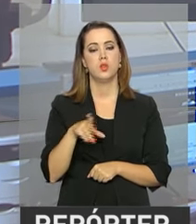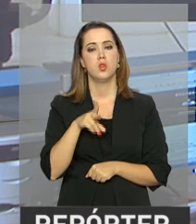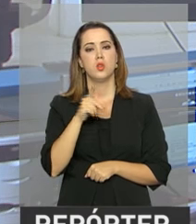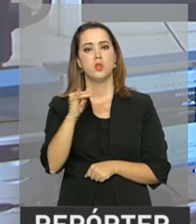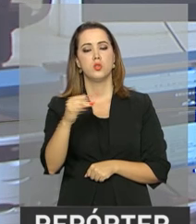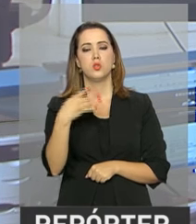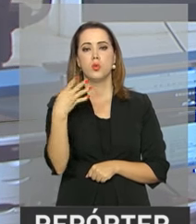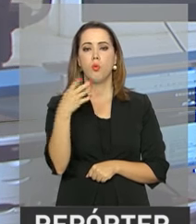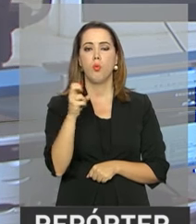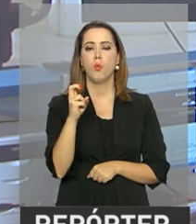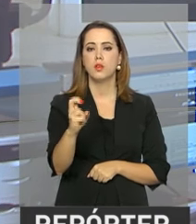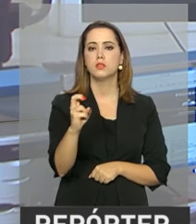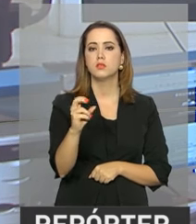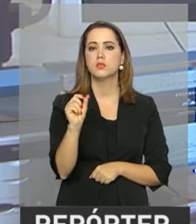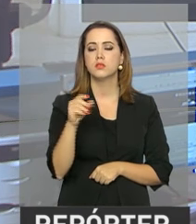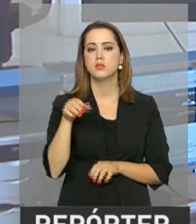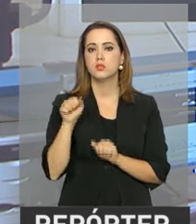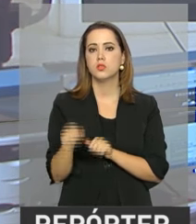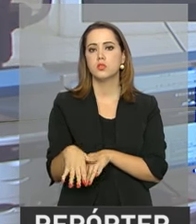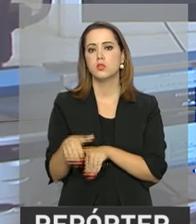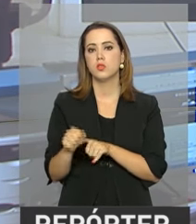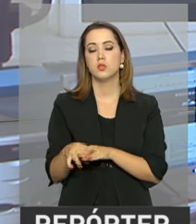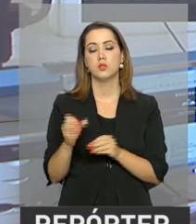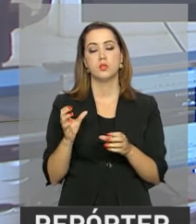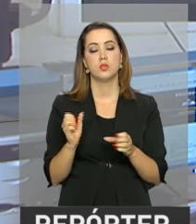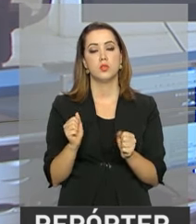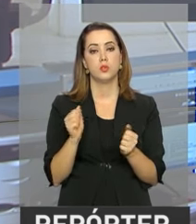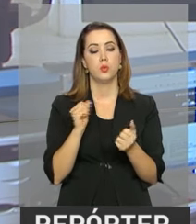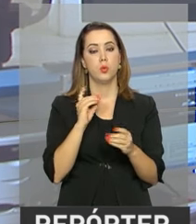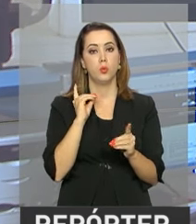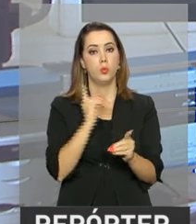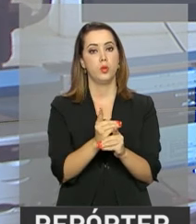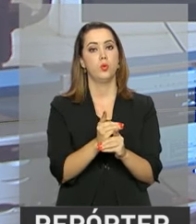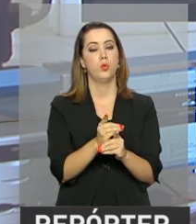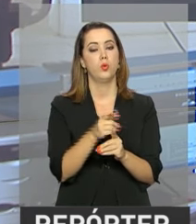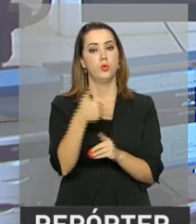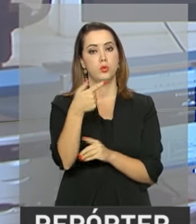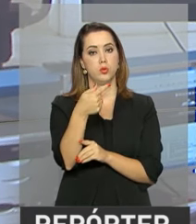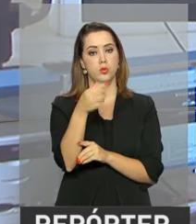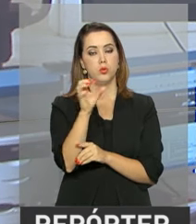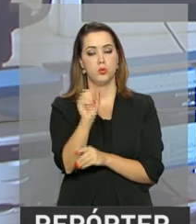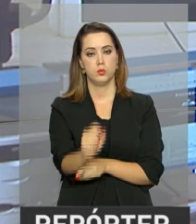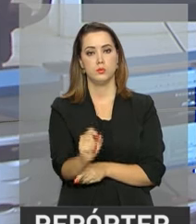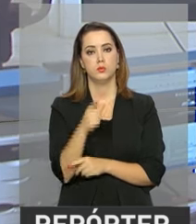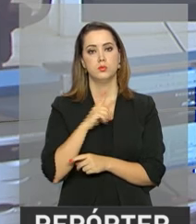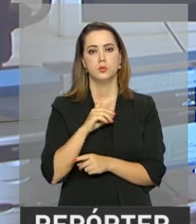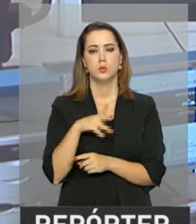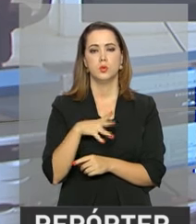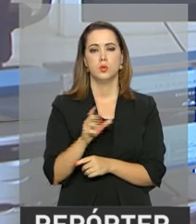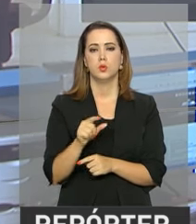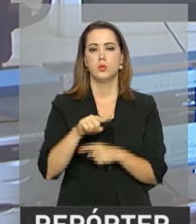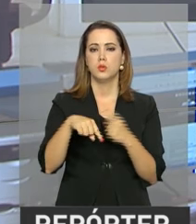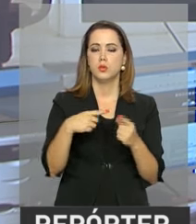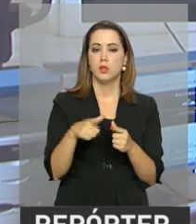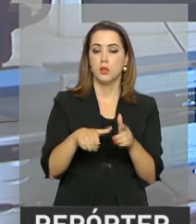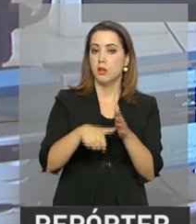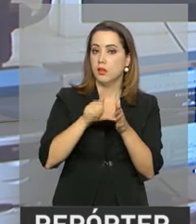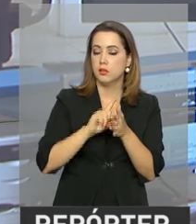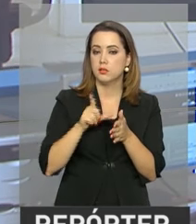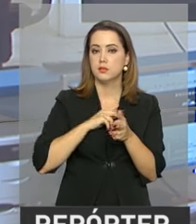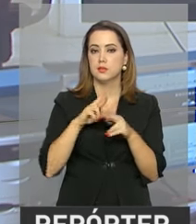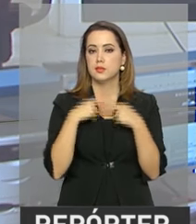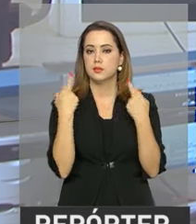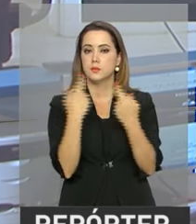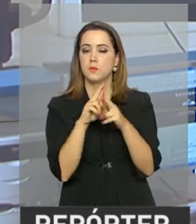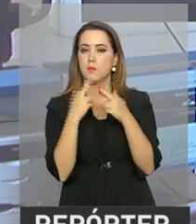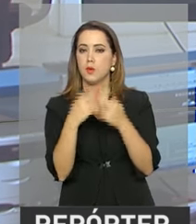4 e 5 de setembro do encontro do G20, que reúne as principais economias do mundo. Antes, tem reuniões com chefes de Estado e